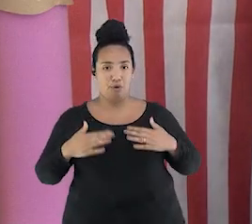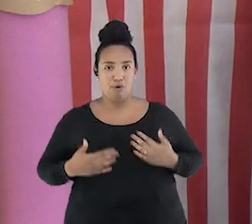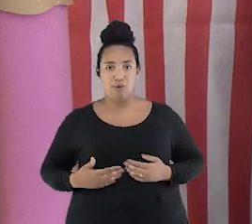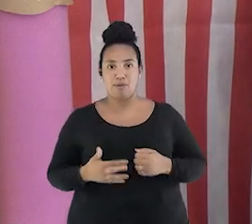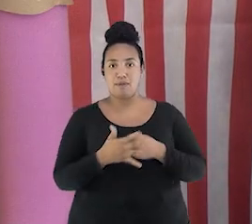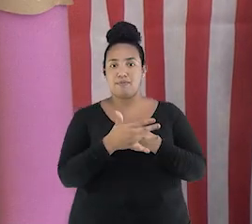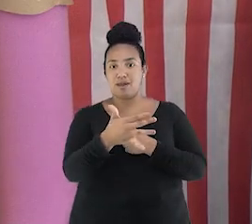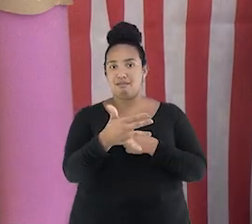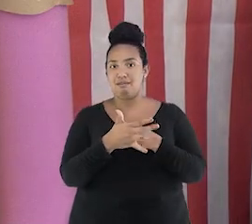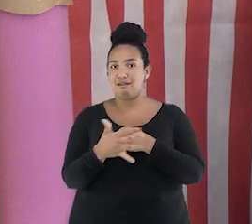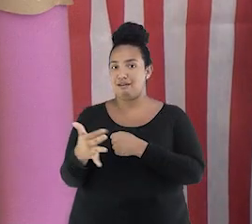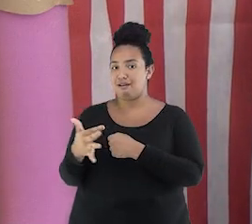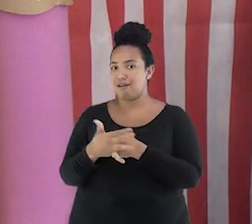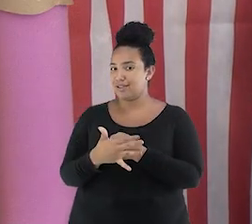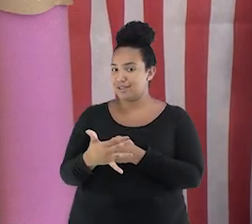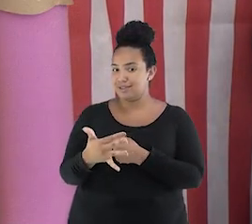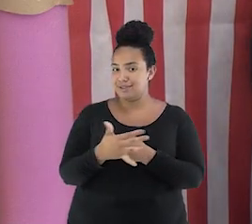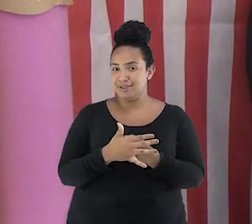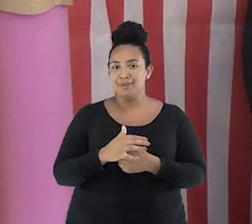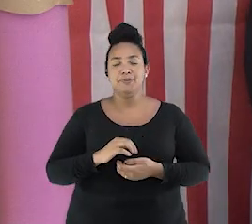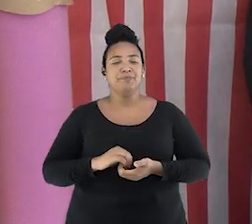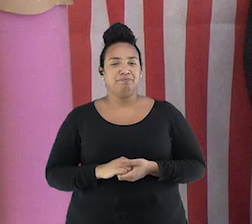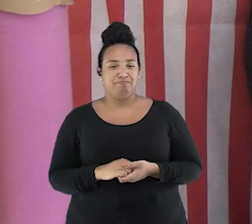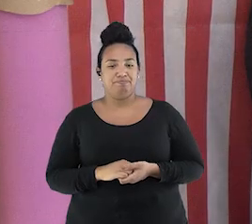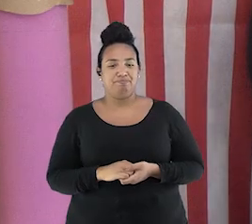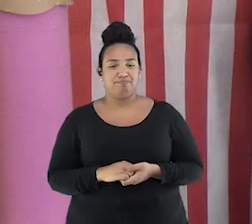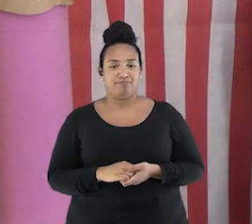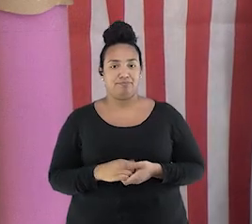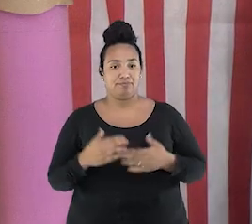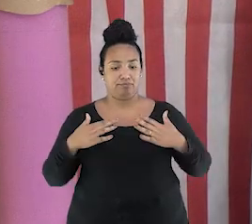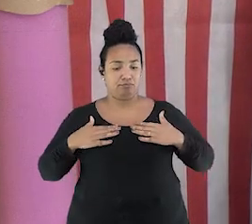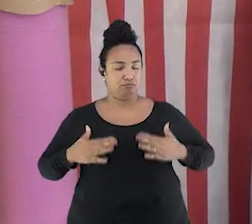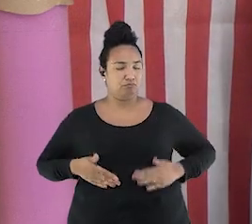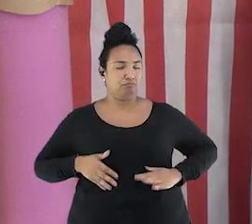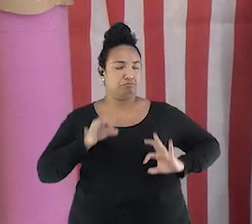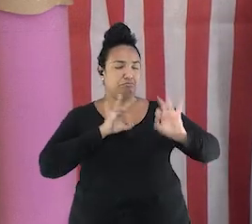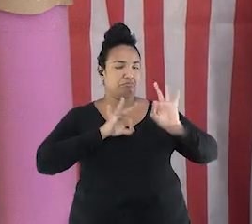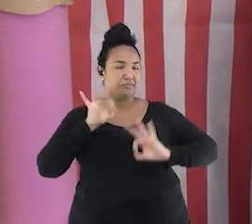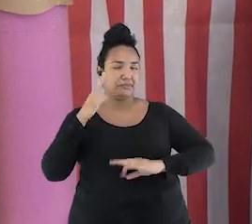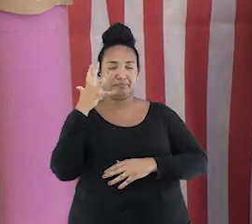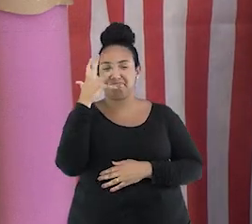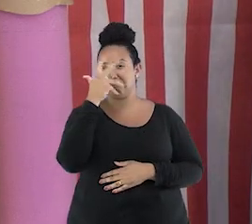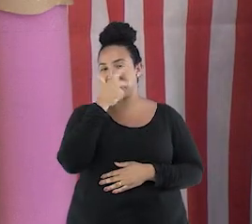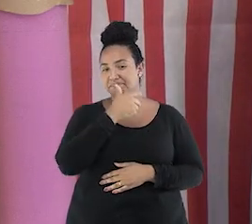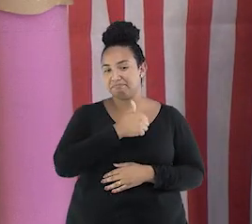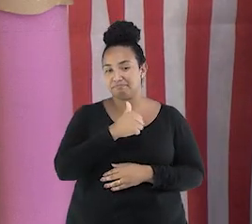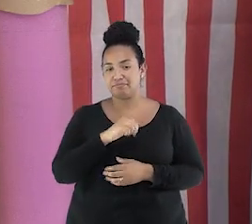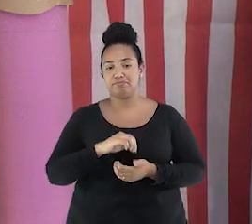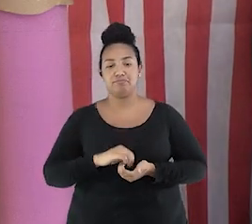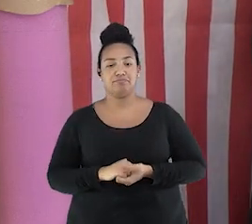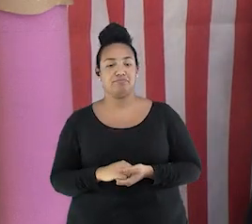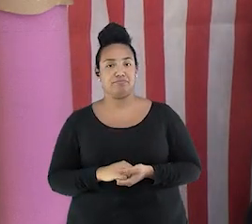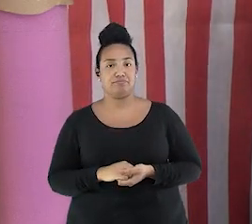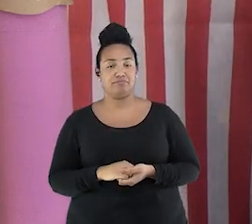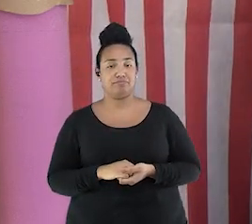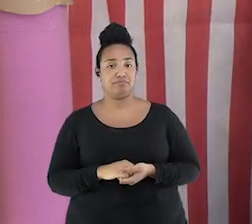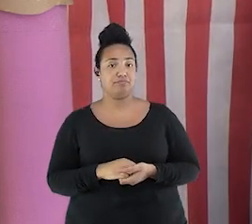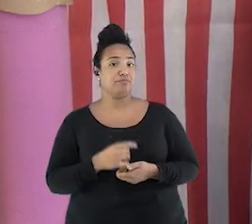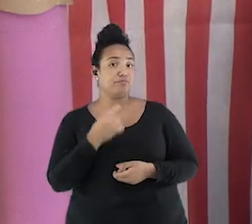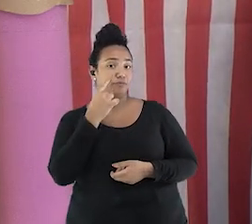brilhantina para que seus pelinhos não ficassem arrepiados. Viu Zé Caramujo